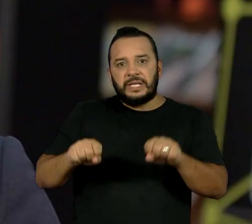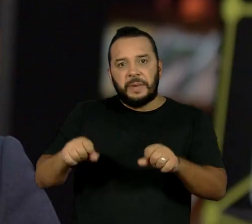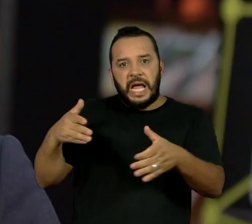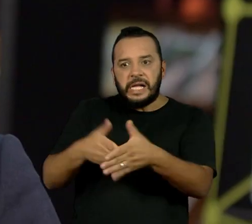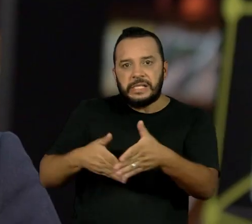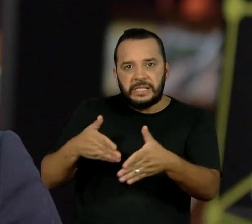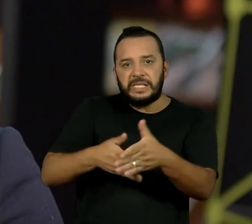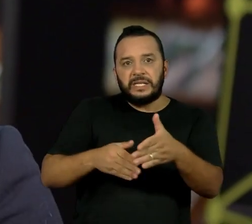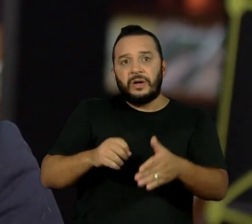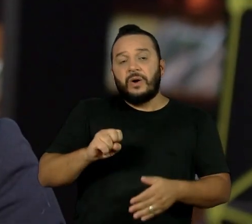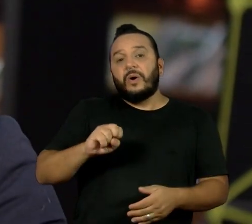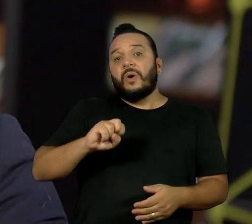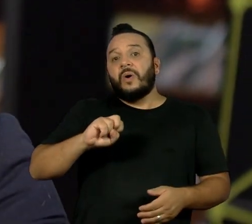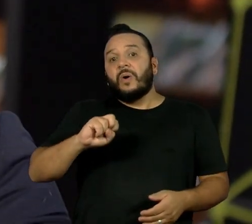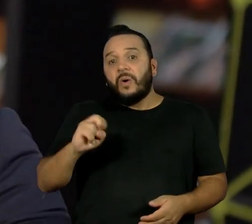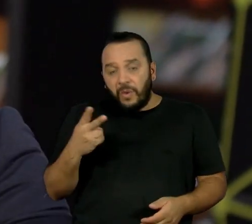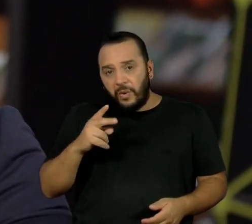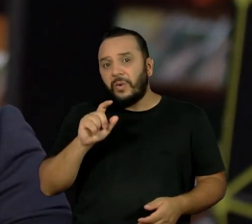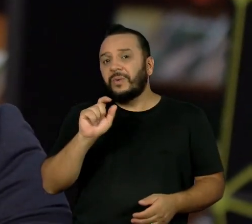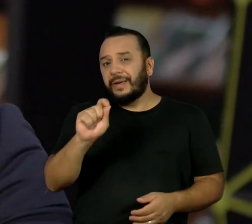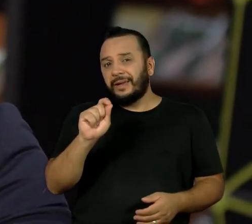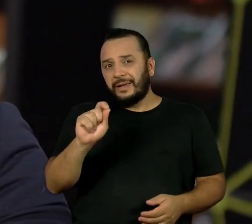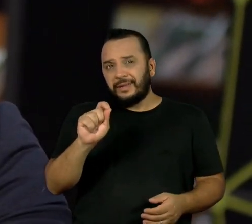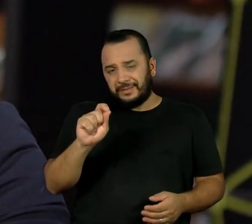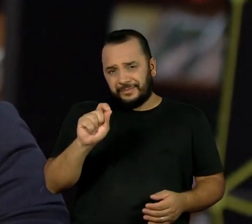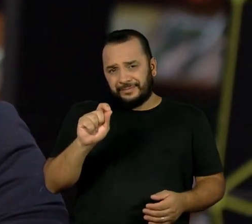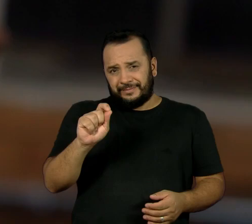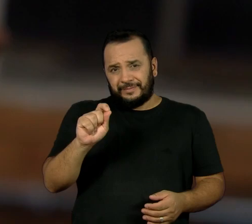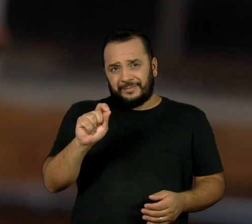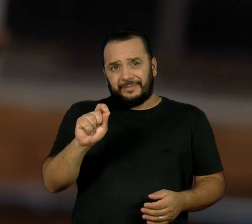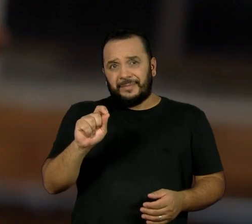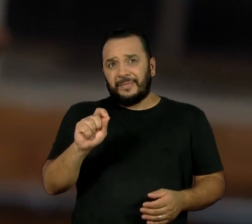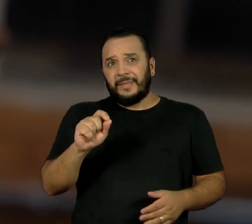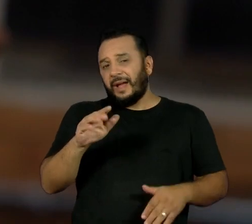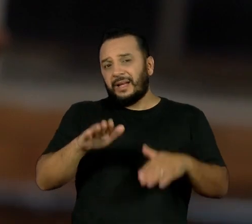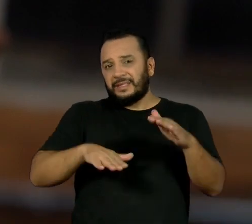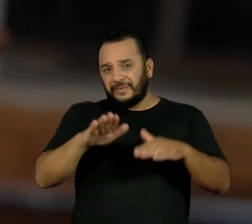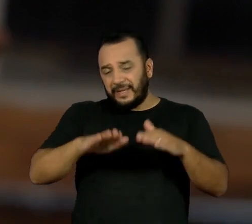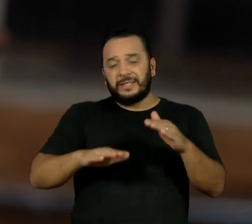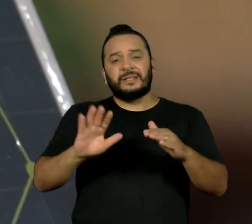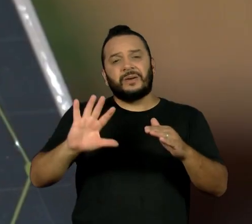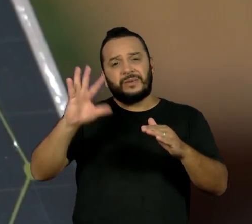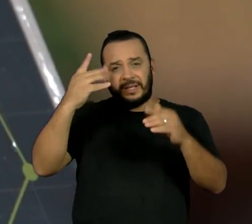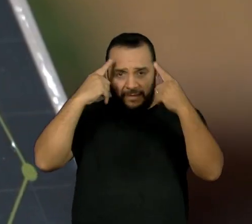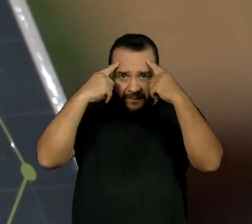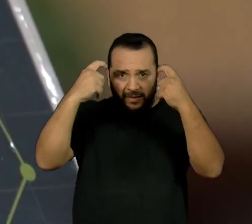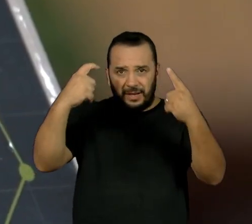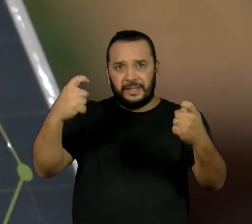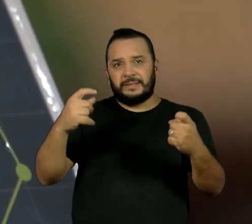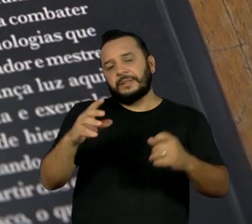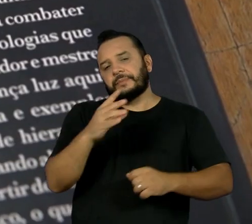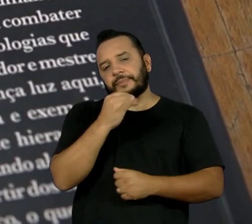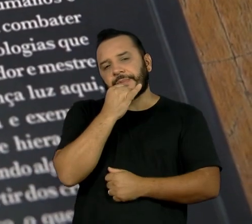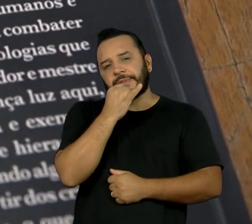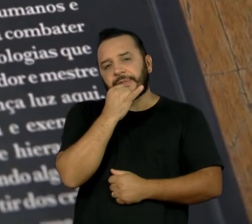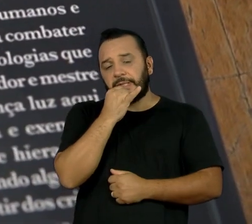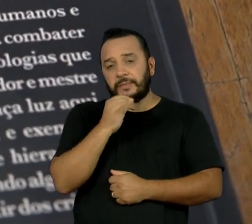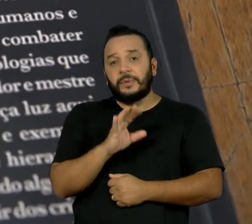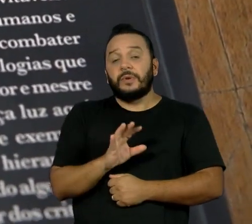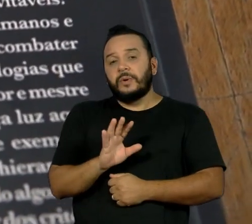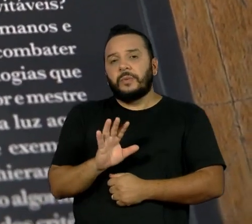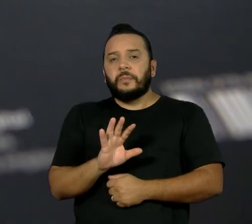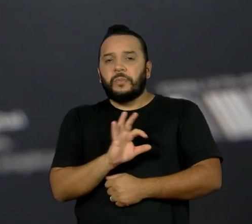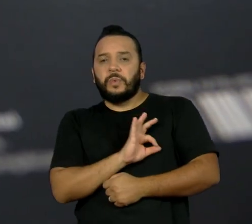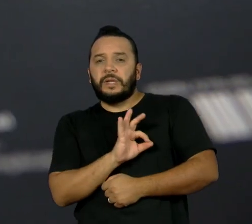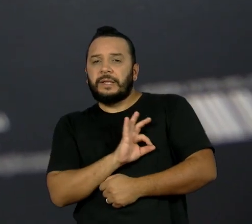ser direcionadas, né, através de violência. Quando a gente pensa, por exemplo, o policiamento